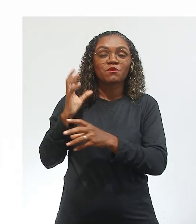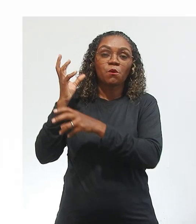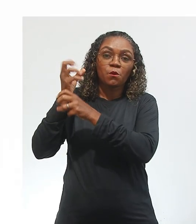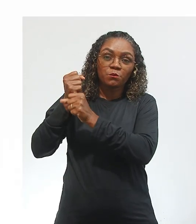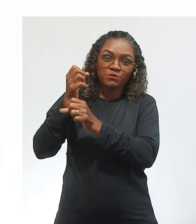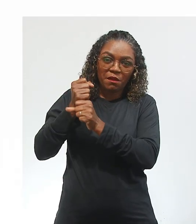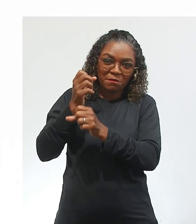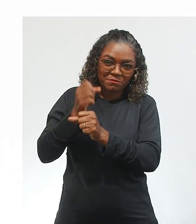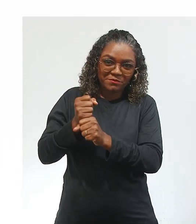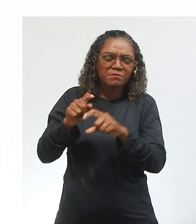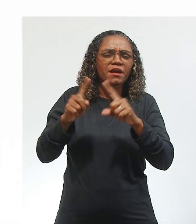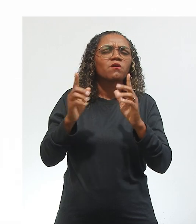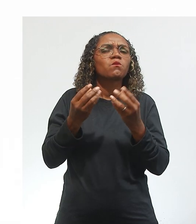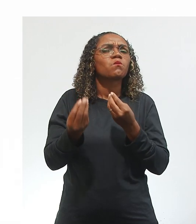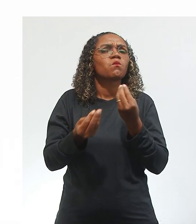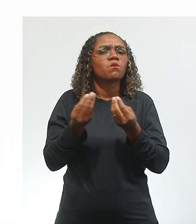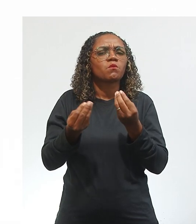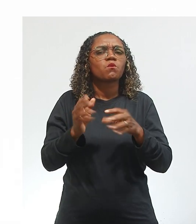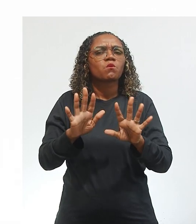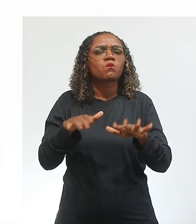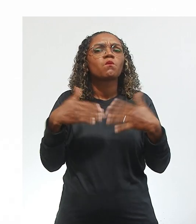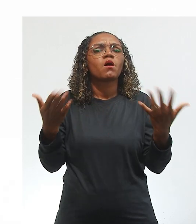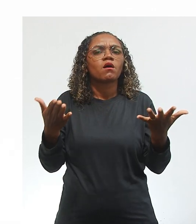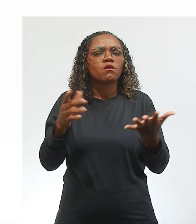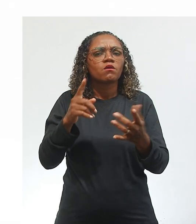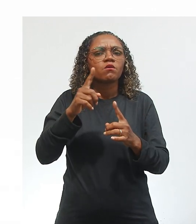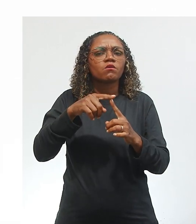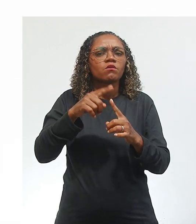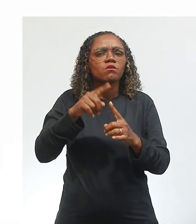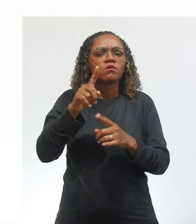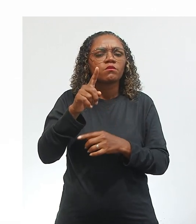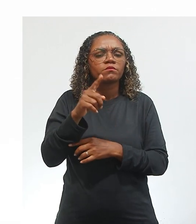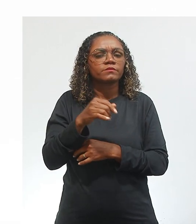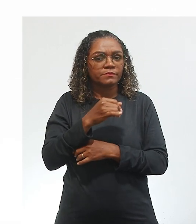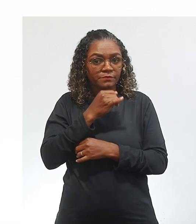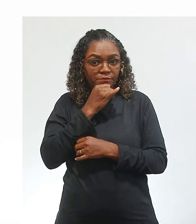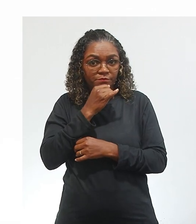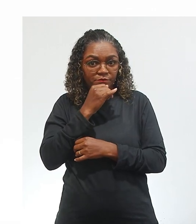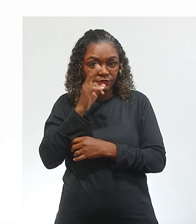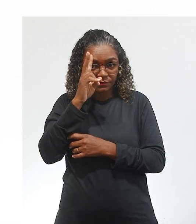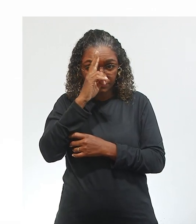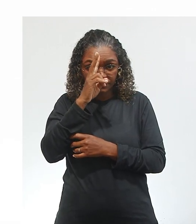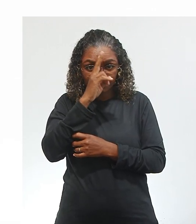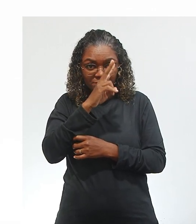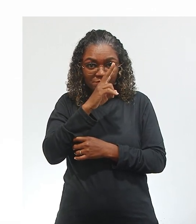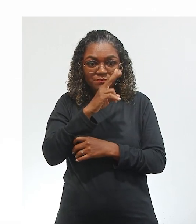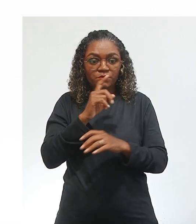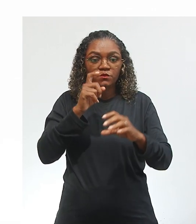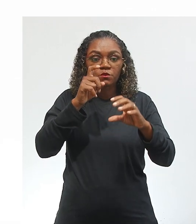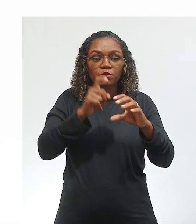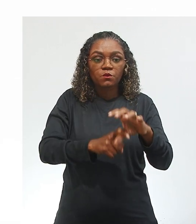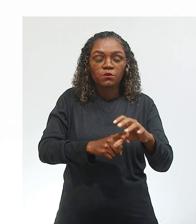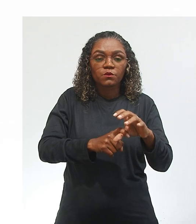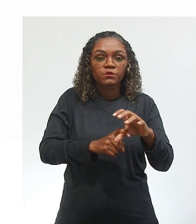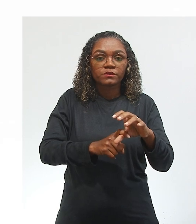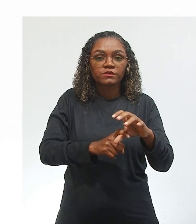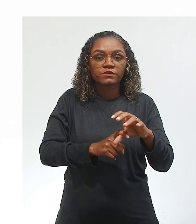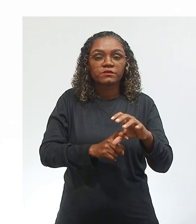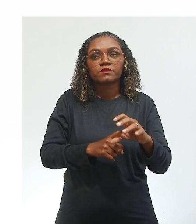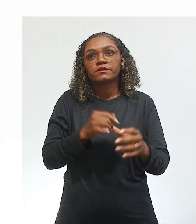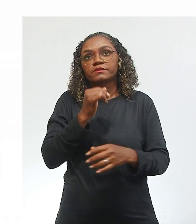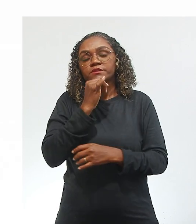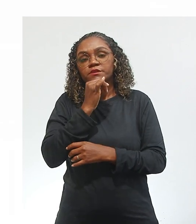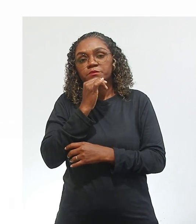essas contas contábeis, gente? Temos aqui, lembra algum exemplo de conta? São as contas individualizadas,